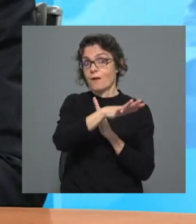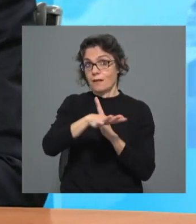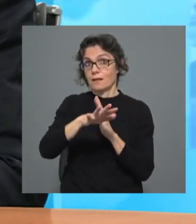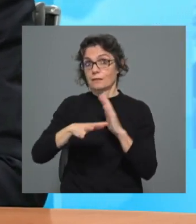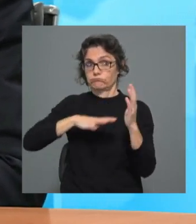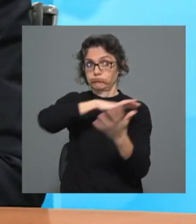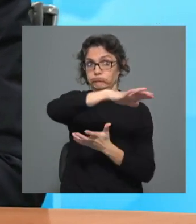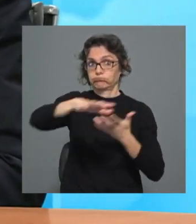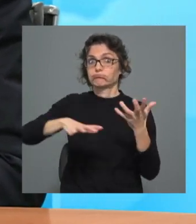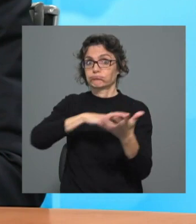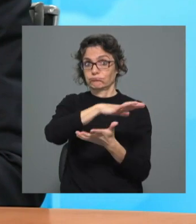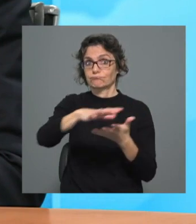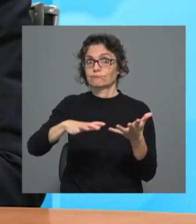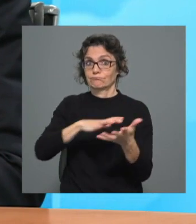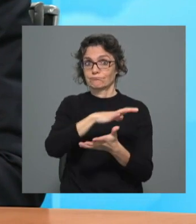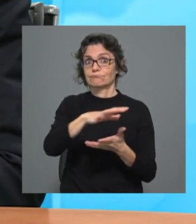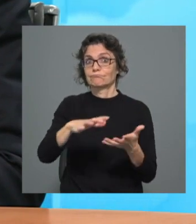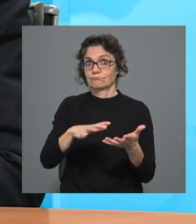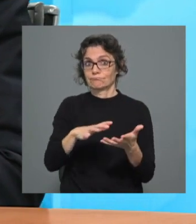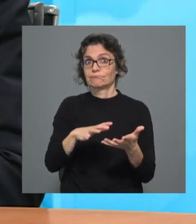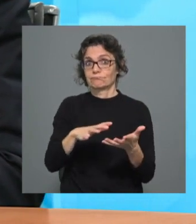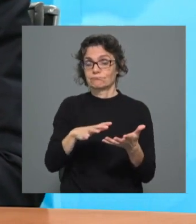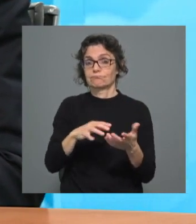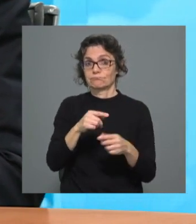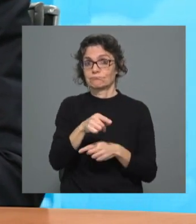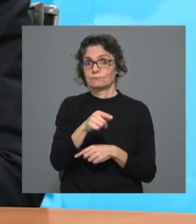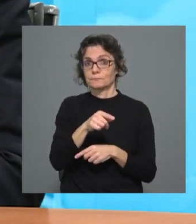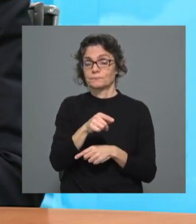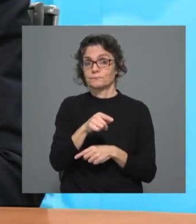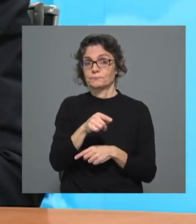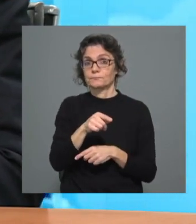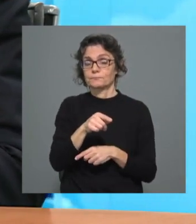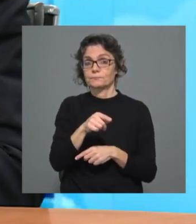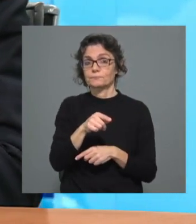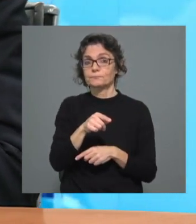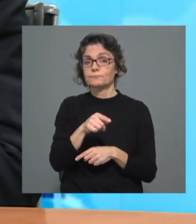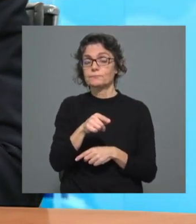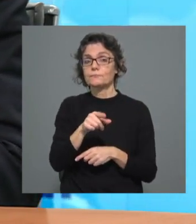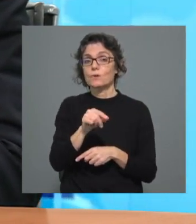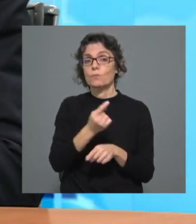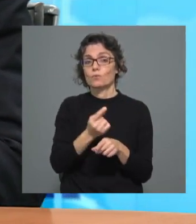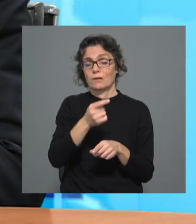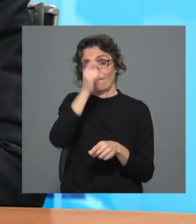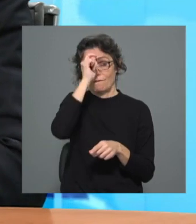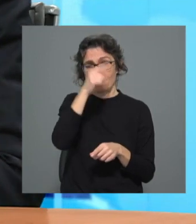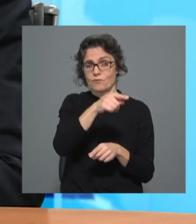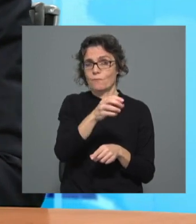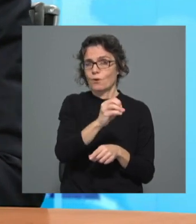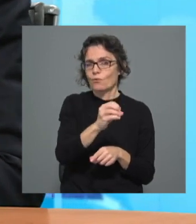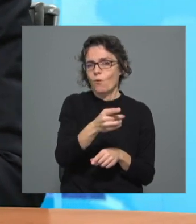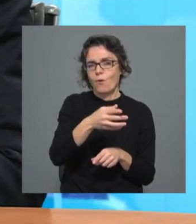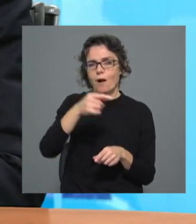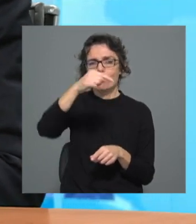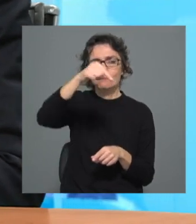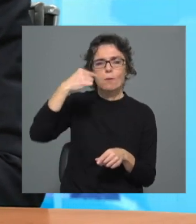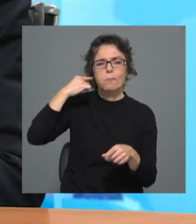rubro, com o dizer que tem havido falta de respeito pela